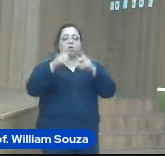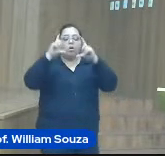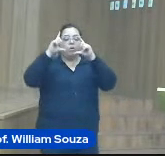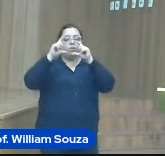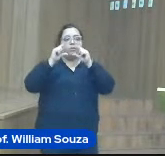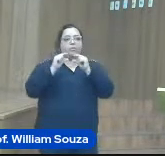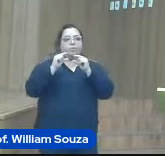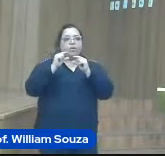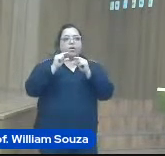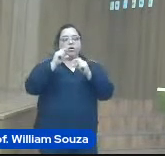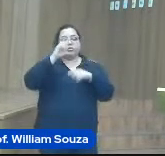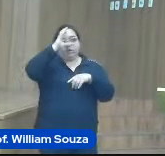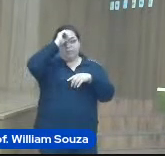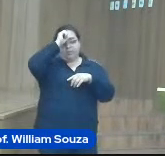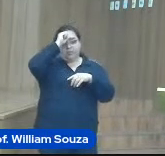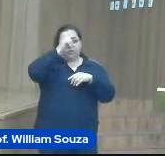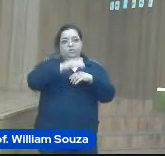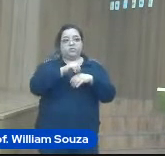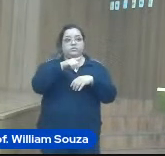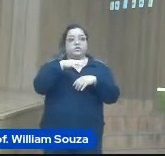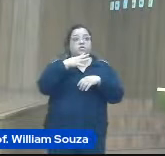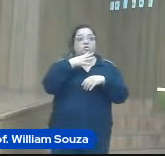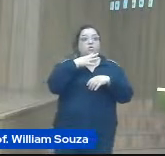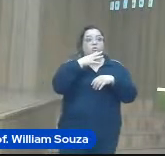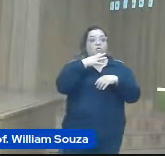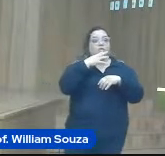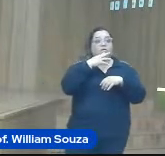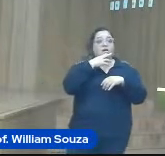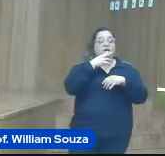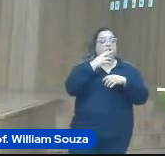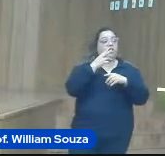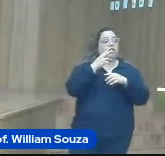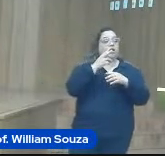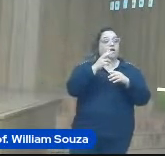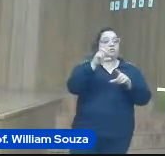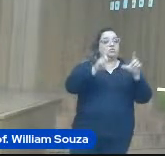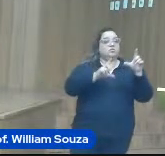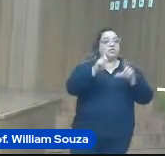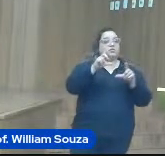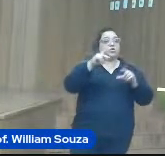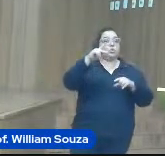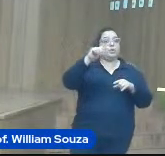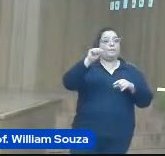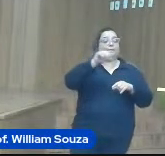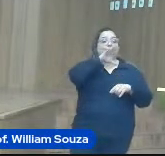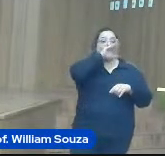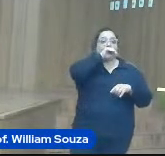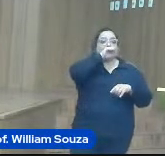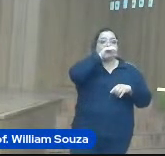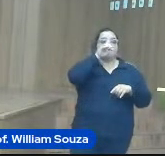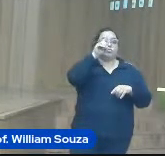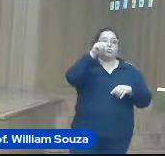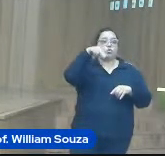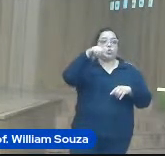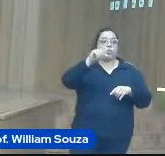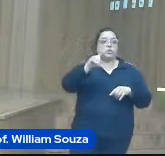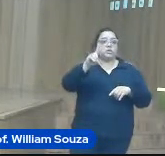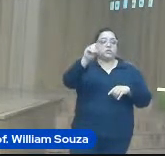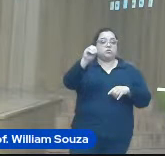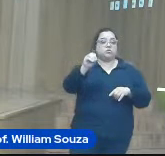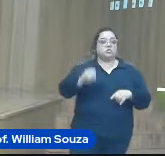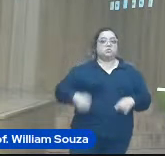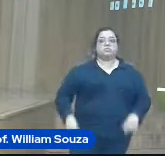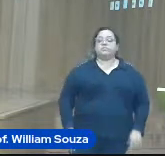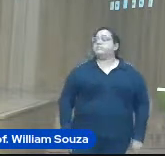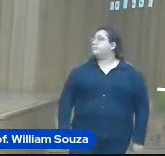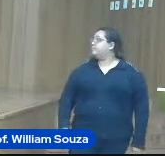Pato Donald no País da Matemática? Esse foi um desenho muito que foi feito, acho que no final da década